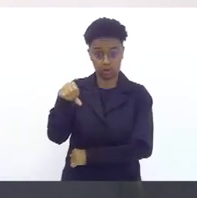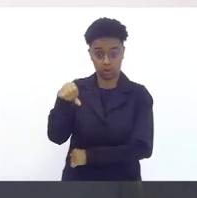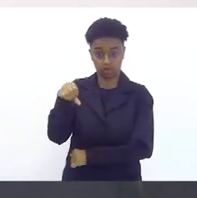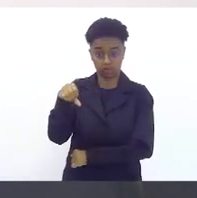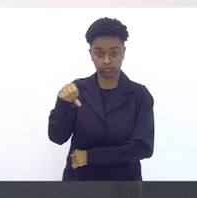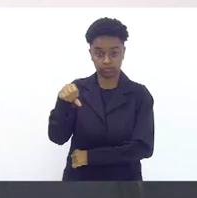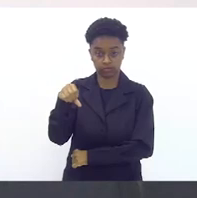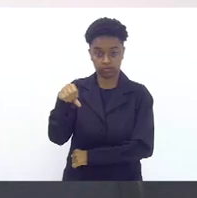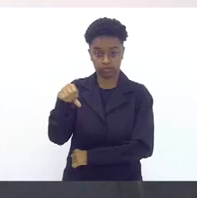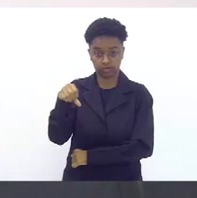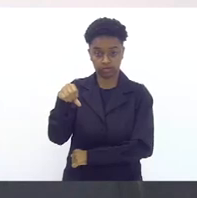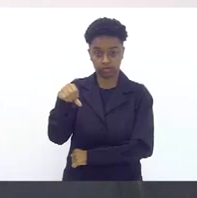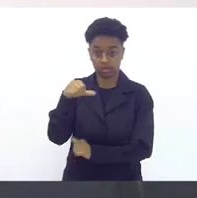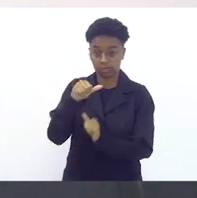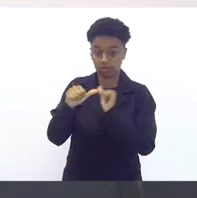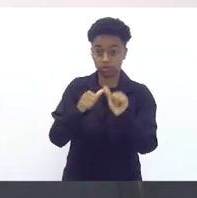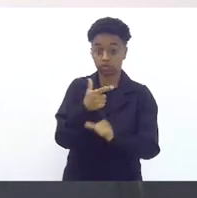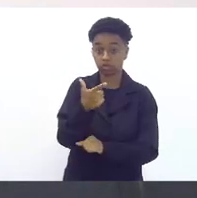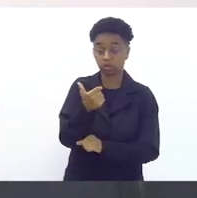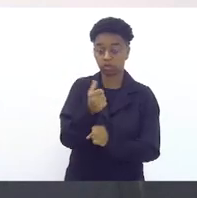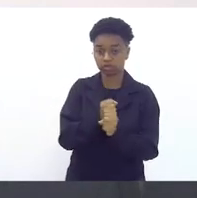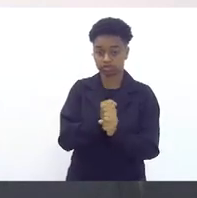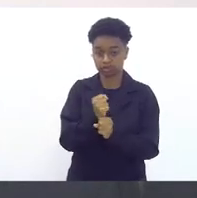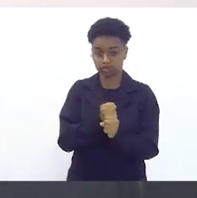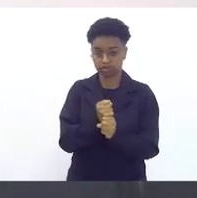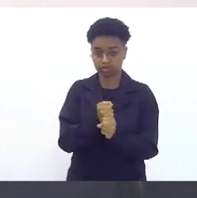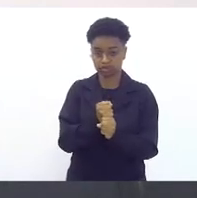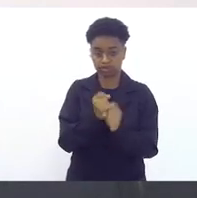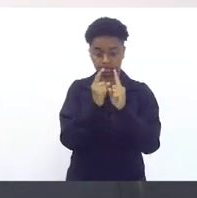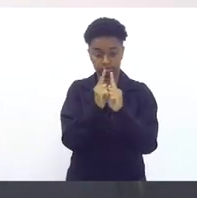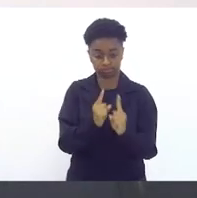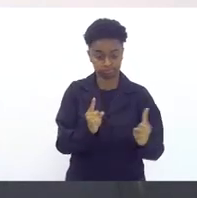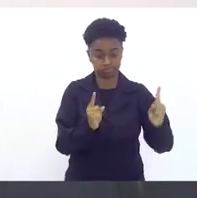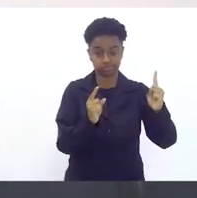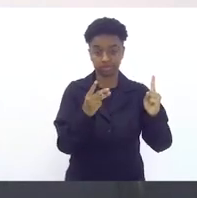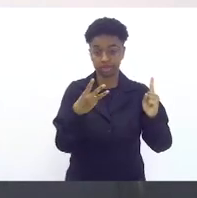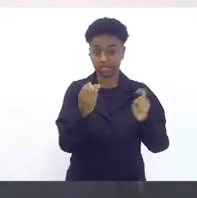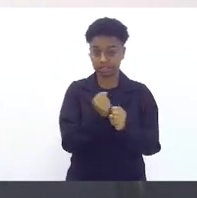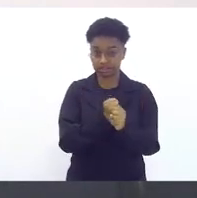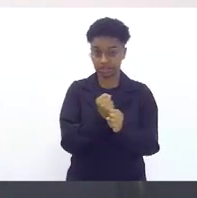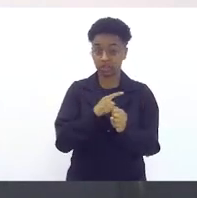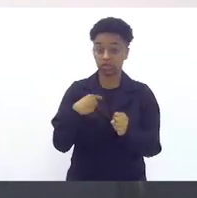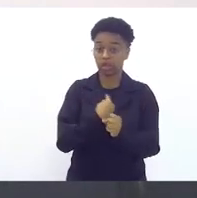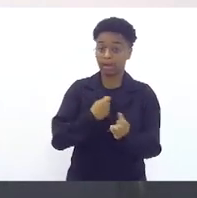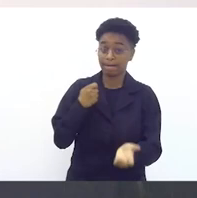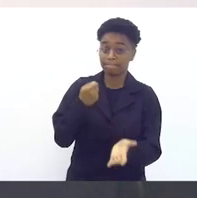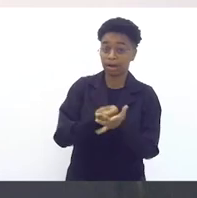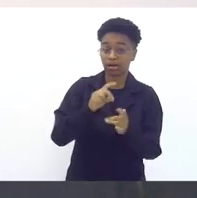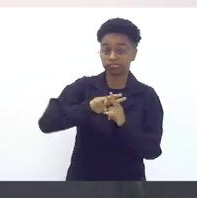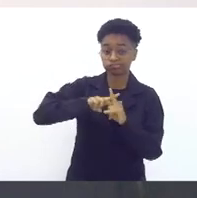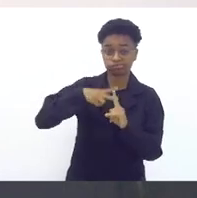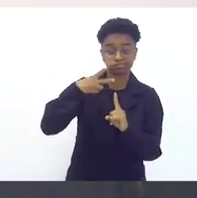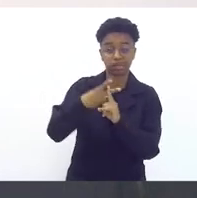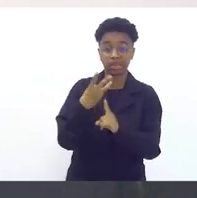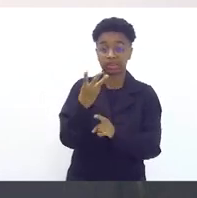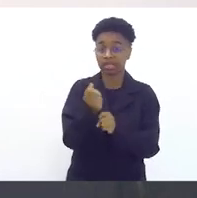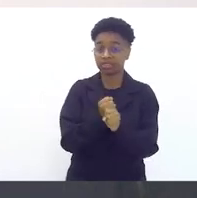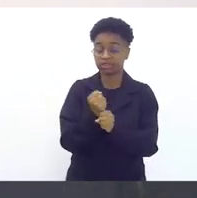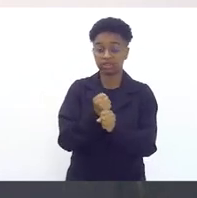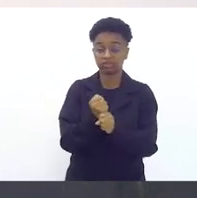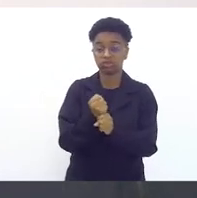para 12 anos, aumentar mais 3 anos, para a gente pagar mais 3 anos de juros exorbitantes de